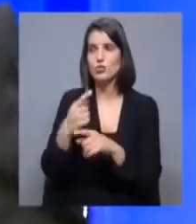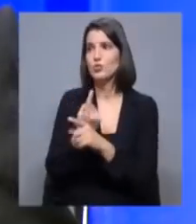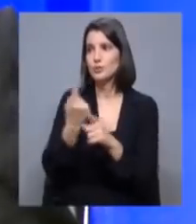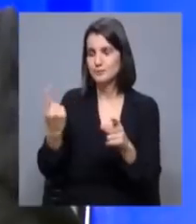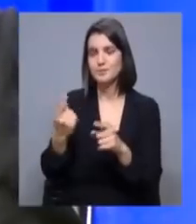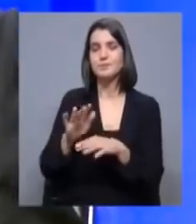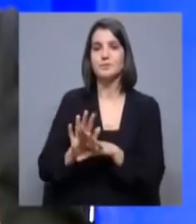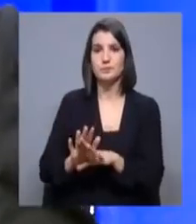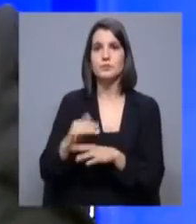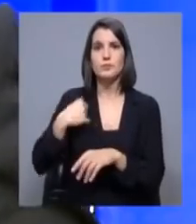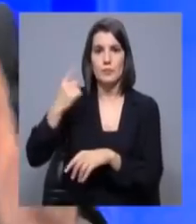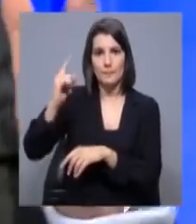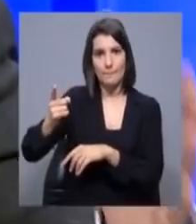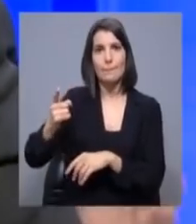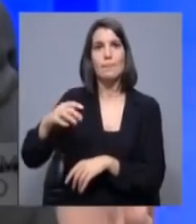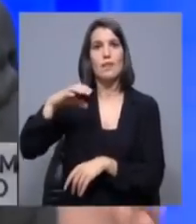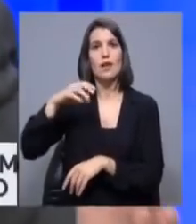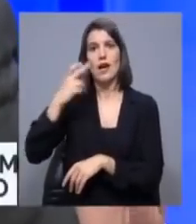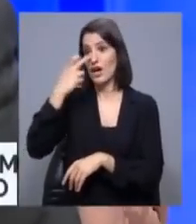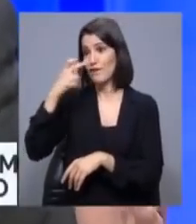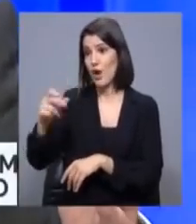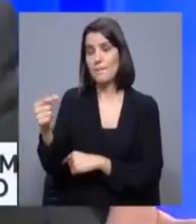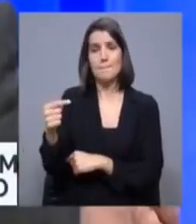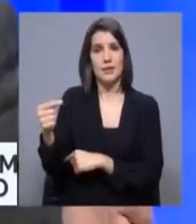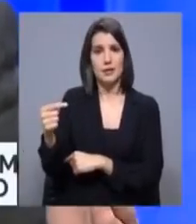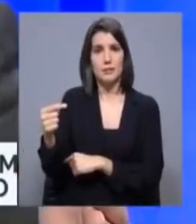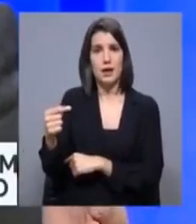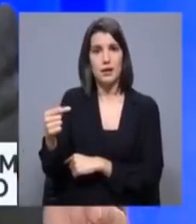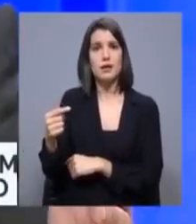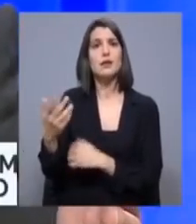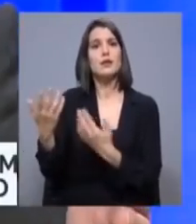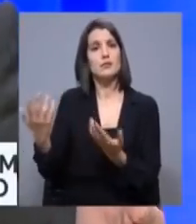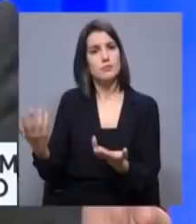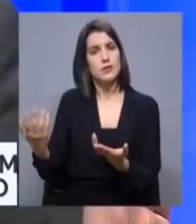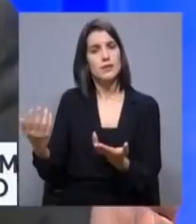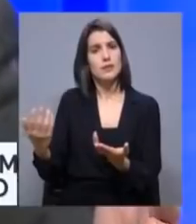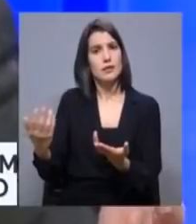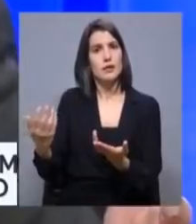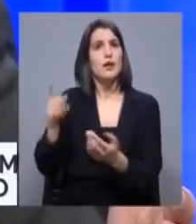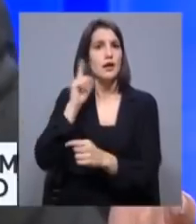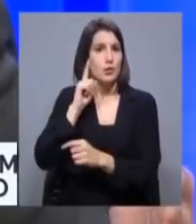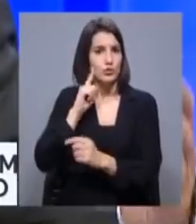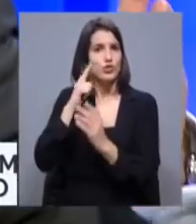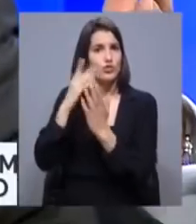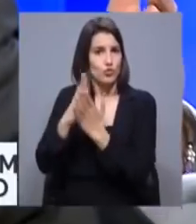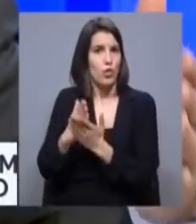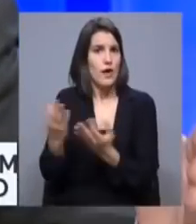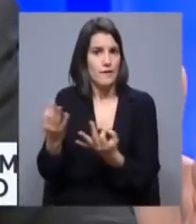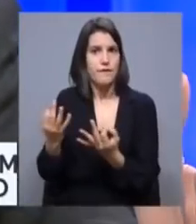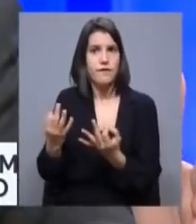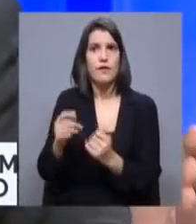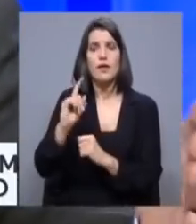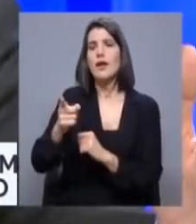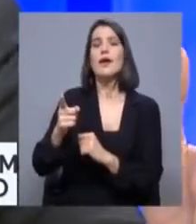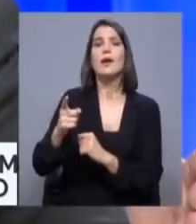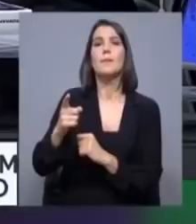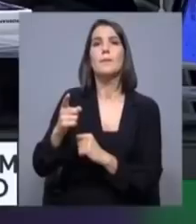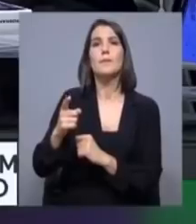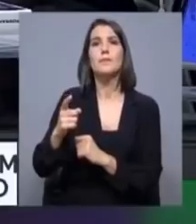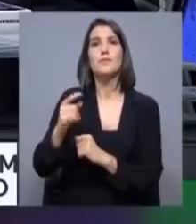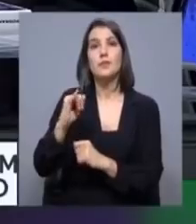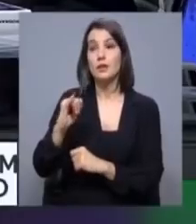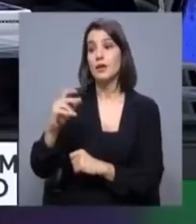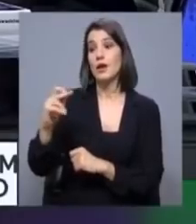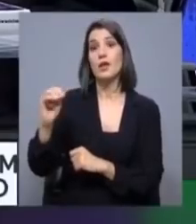nisso que é vamos por uma uma pessoa mínima ao que é particularmente importante estudar facto que houve